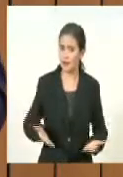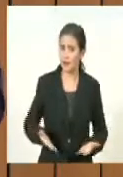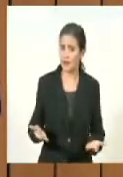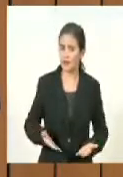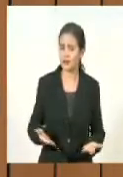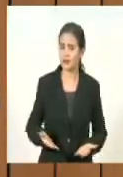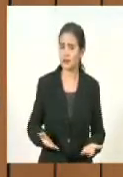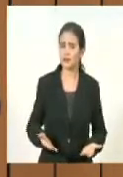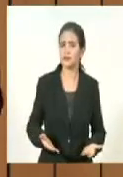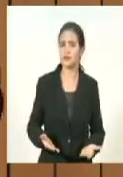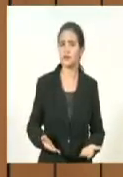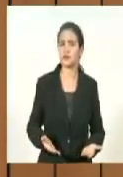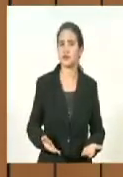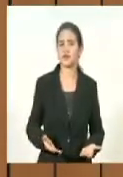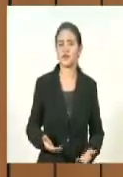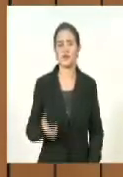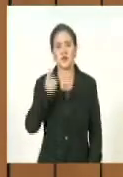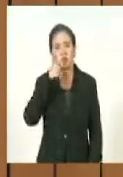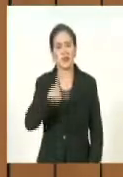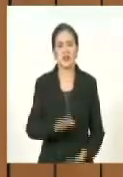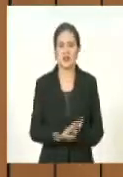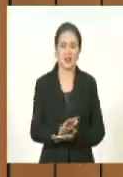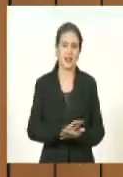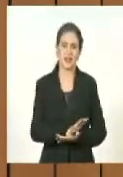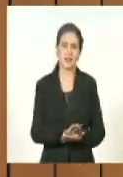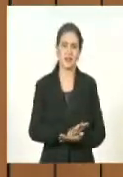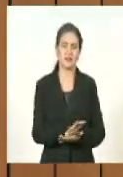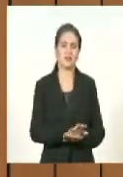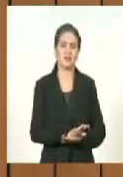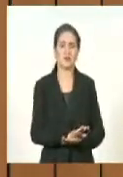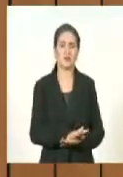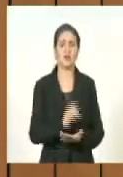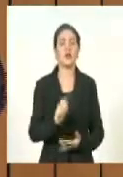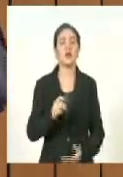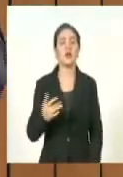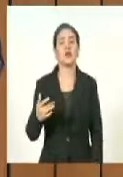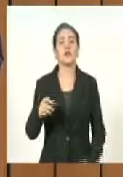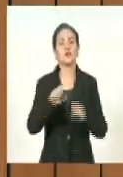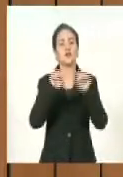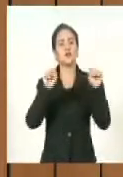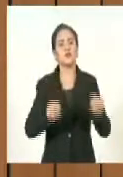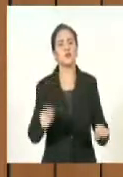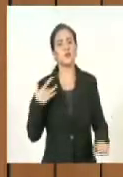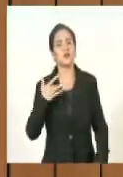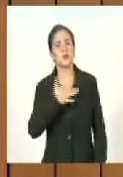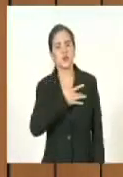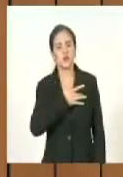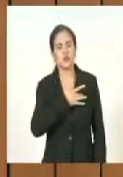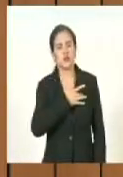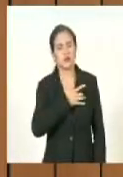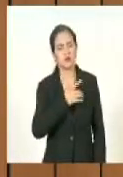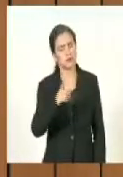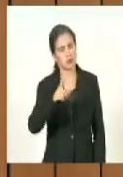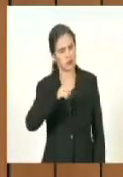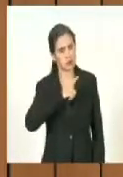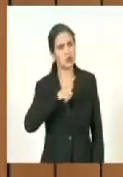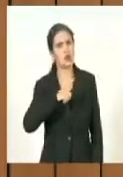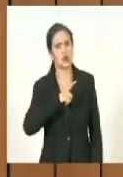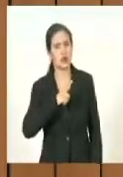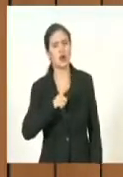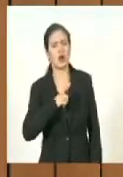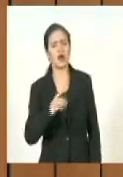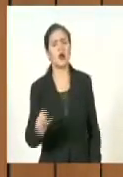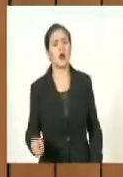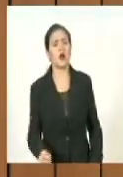não vai para lugar nenhum, eu tenho certeza disso, é que a saúde funcionava no governo passado e neste governo as UPAs